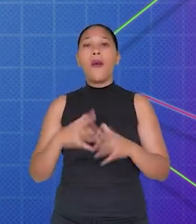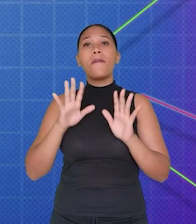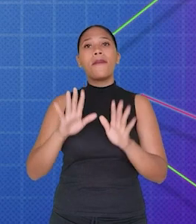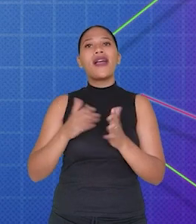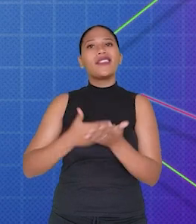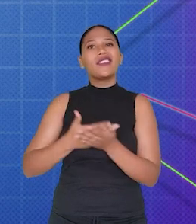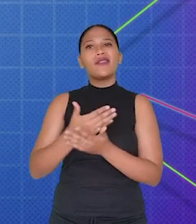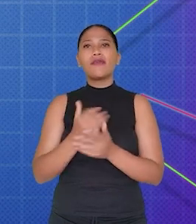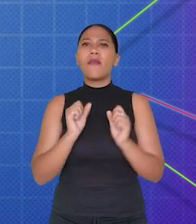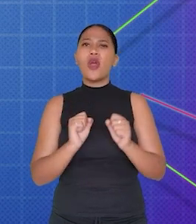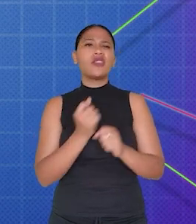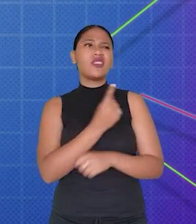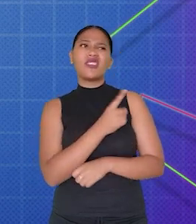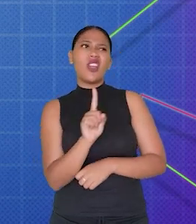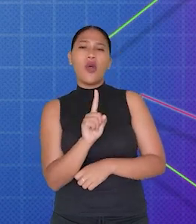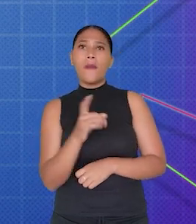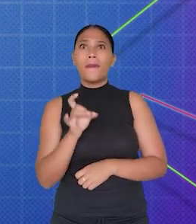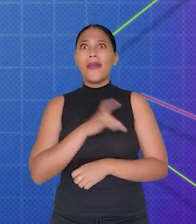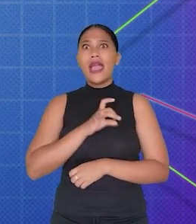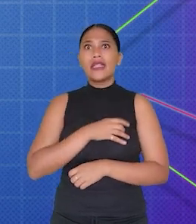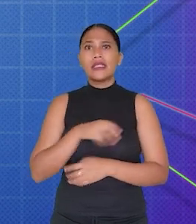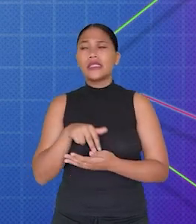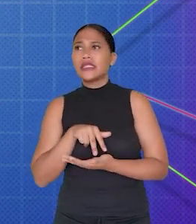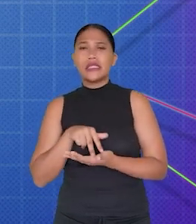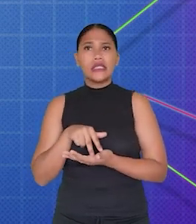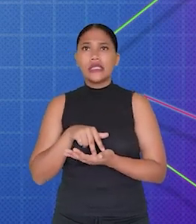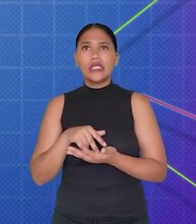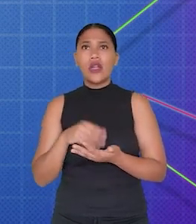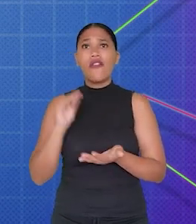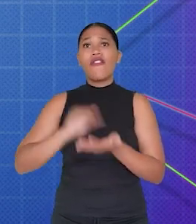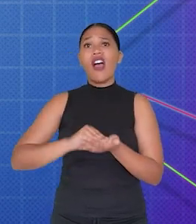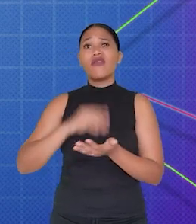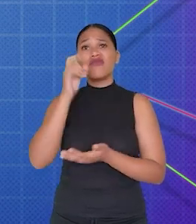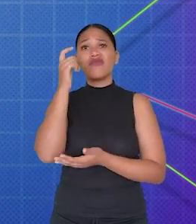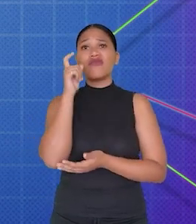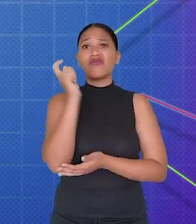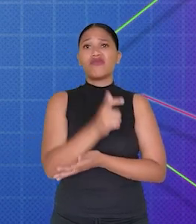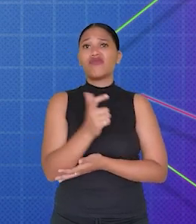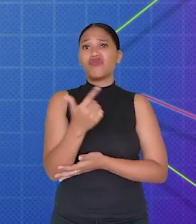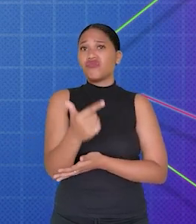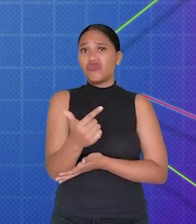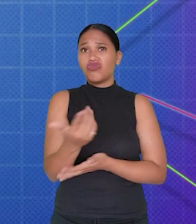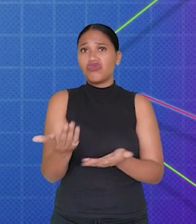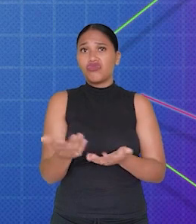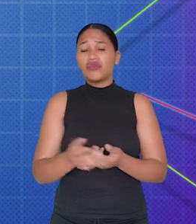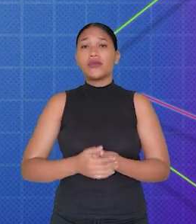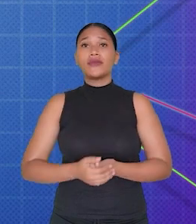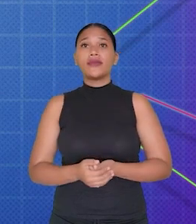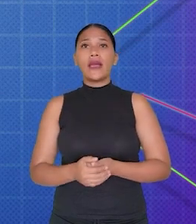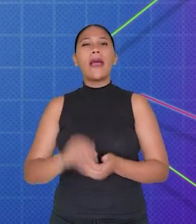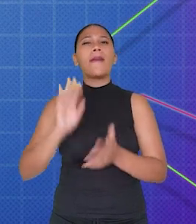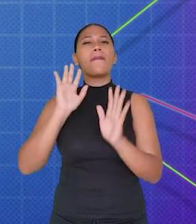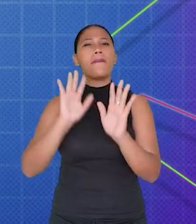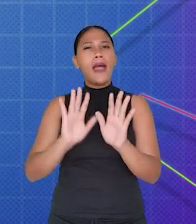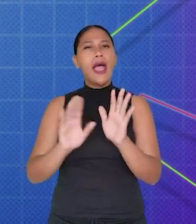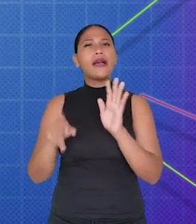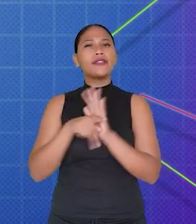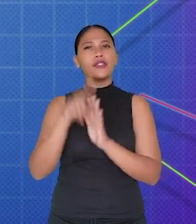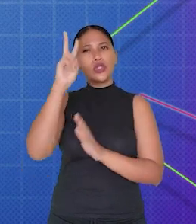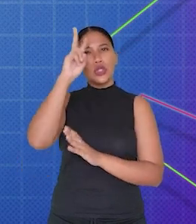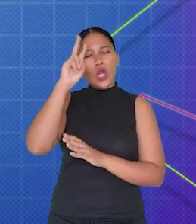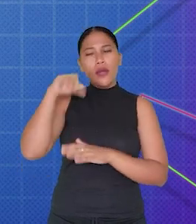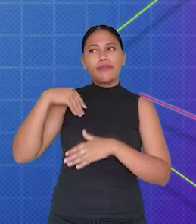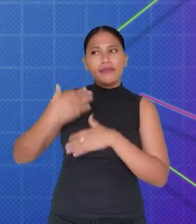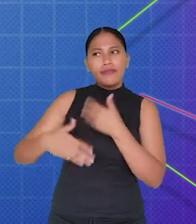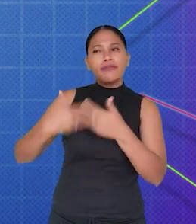herói inicialmente pode recusar o chamado devido a medos, inseguranças ou falta de interesse. Mas a história realmente